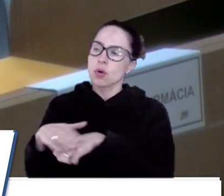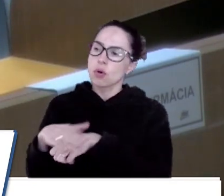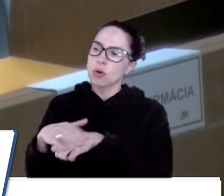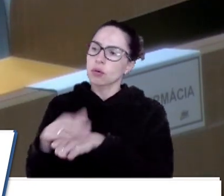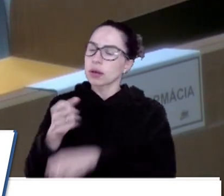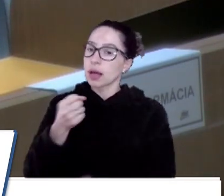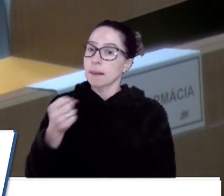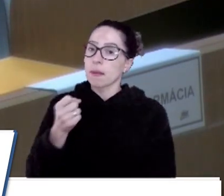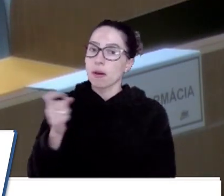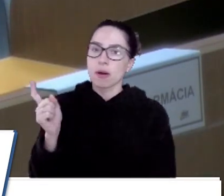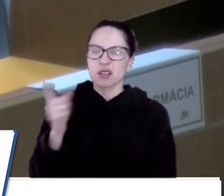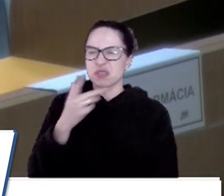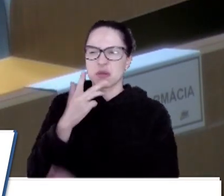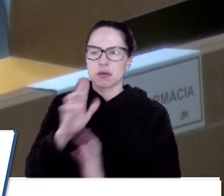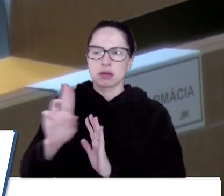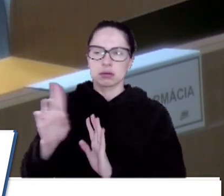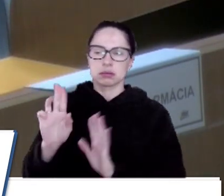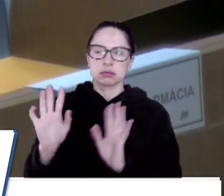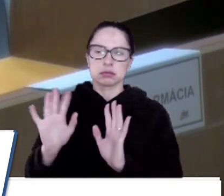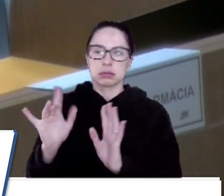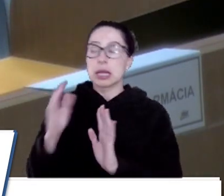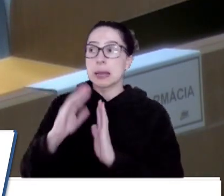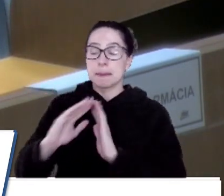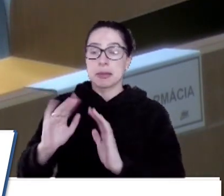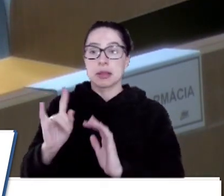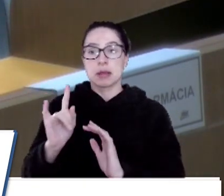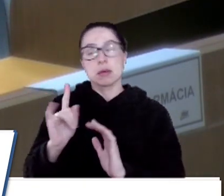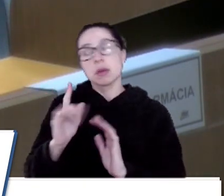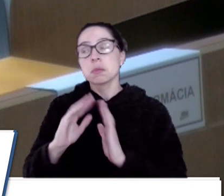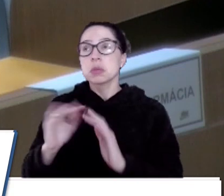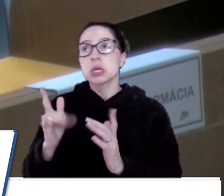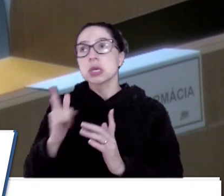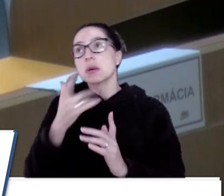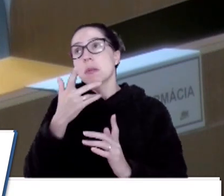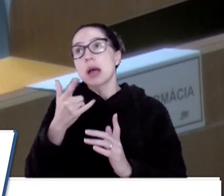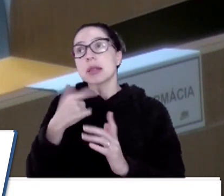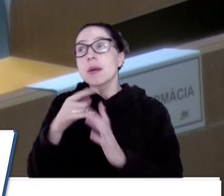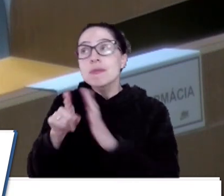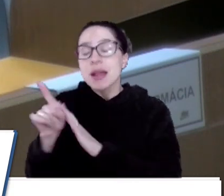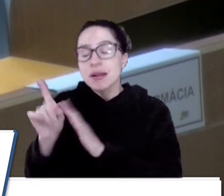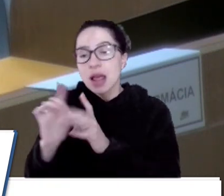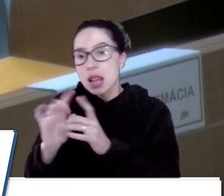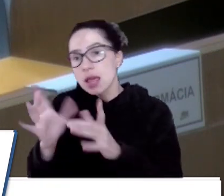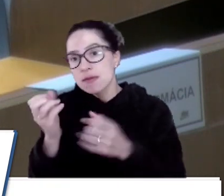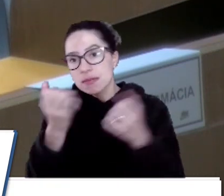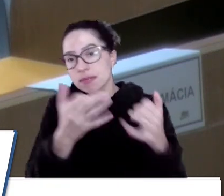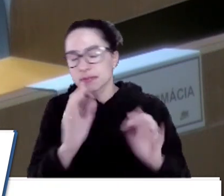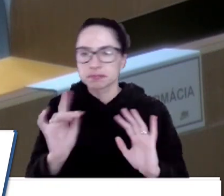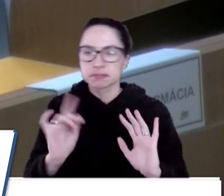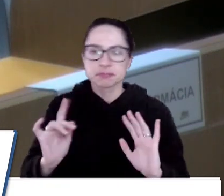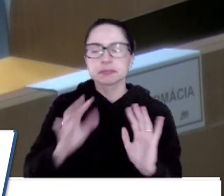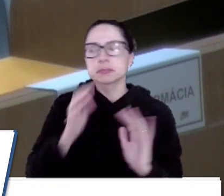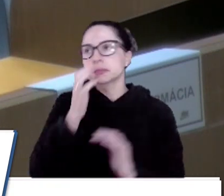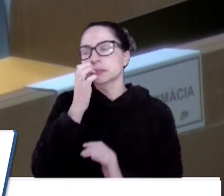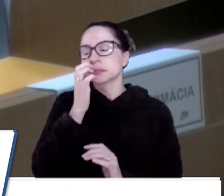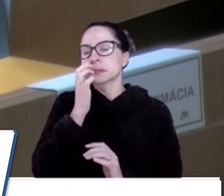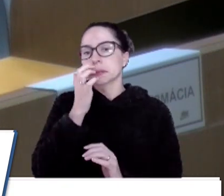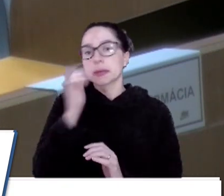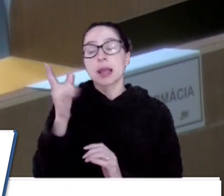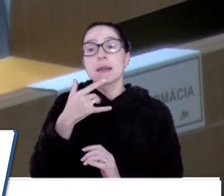não vou comentar o nome dele, porque ele não pediu, eu não pedi autorização dele para dar o nome dessa pessoa. Ele me disse,